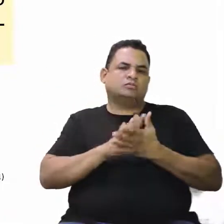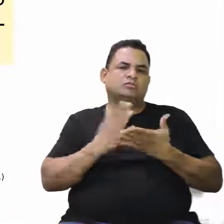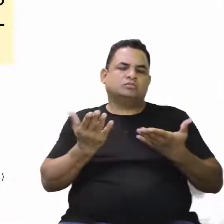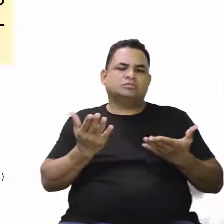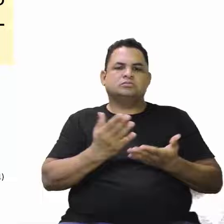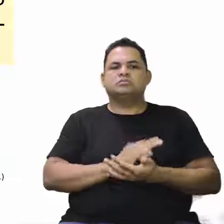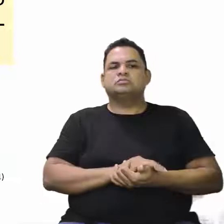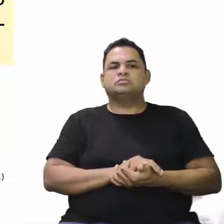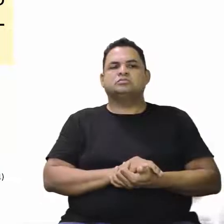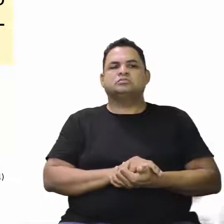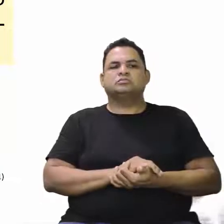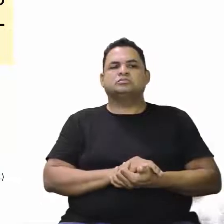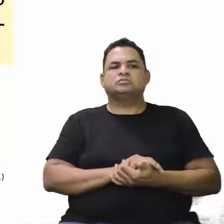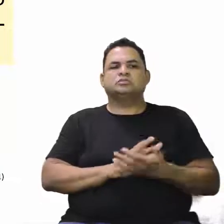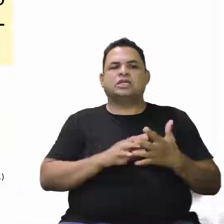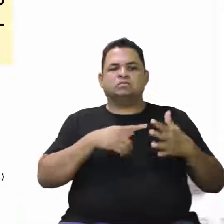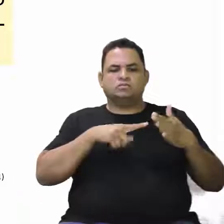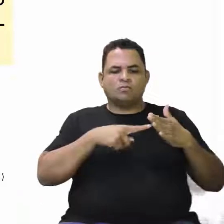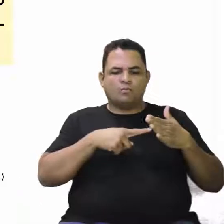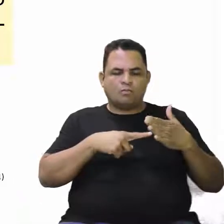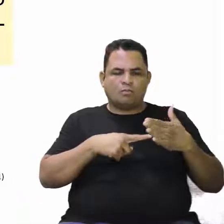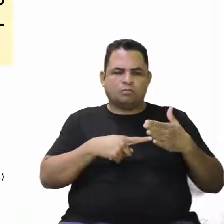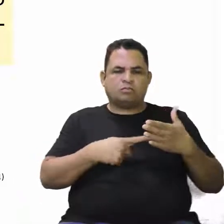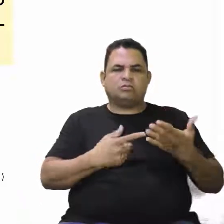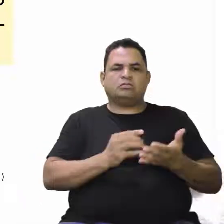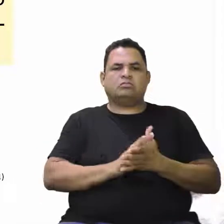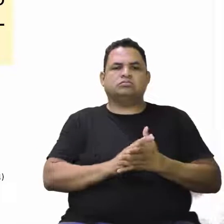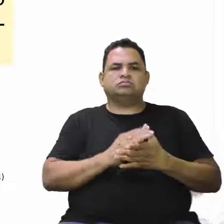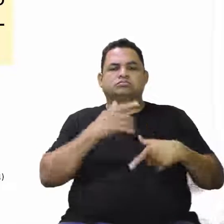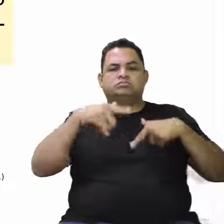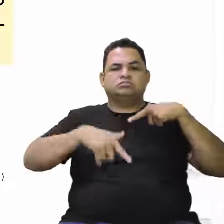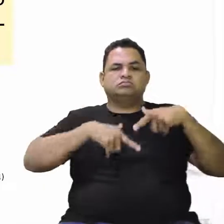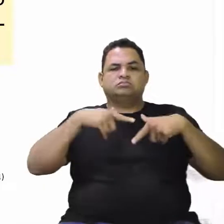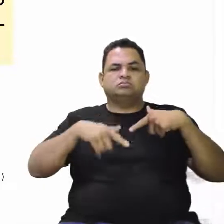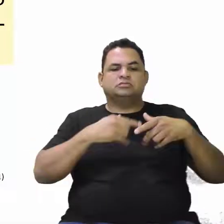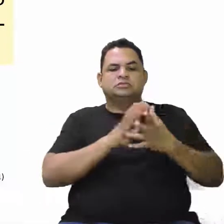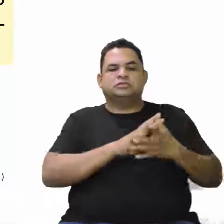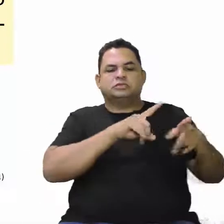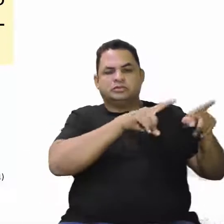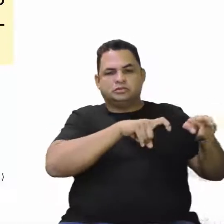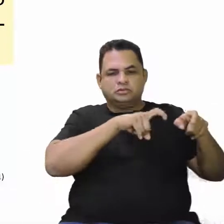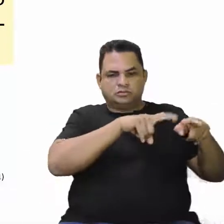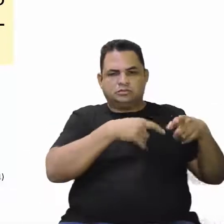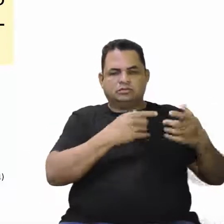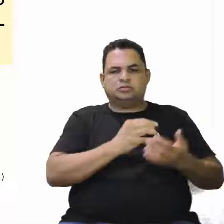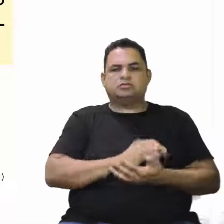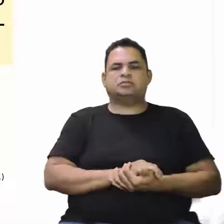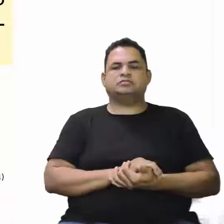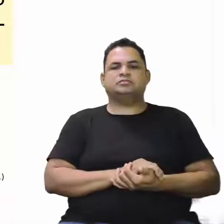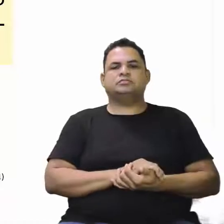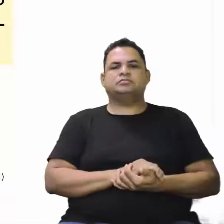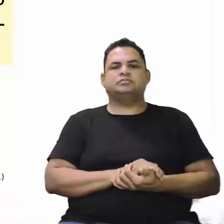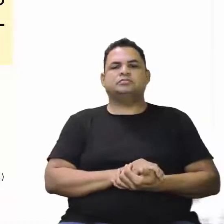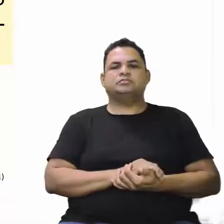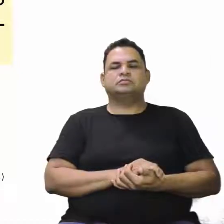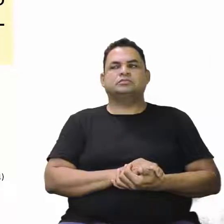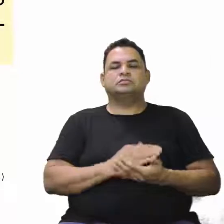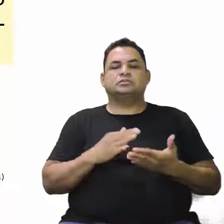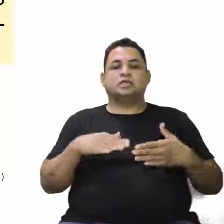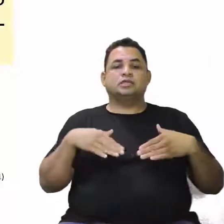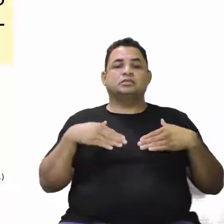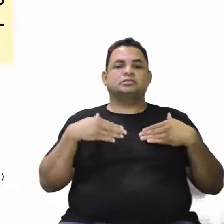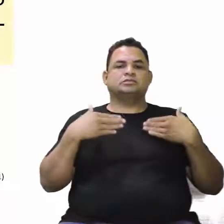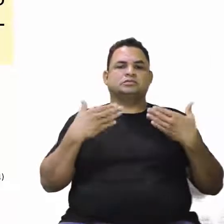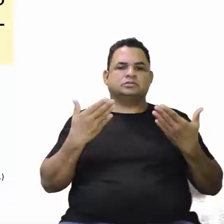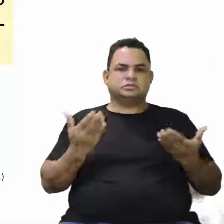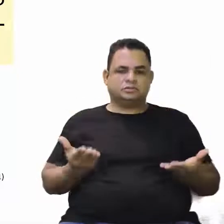pelo processo de mecanização das atividades do campo, galera. Então, a partir do